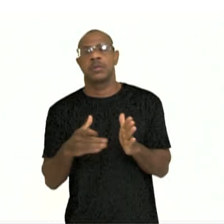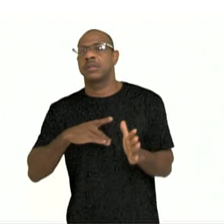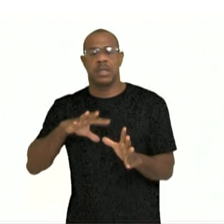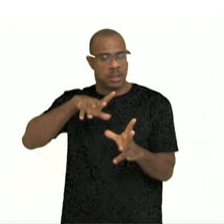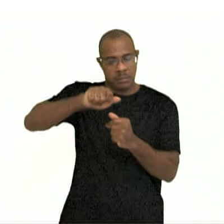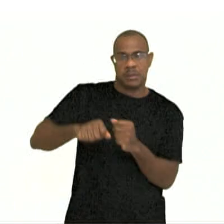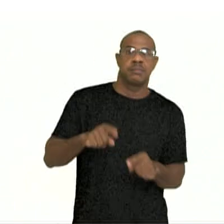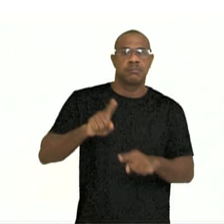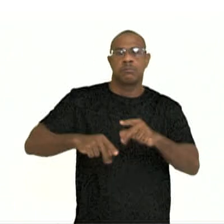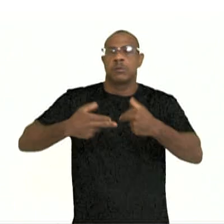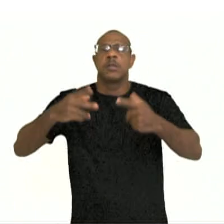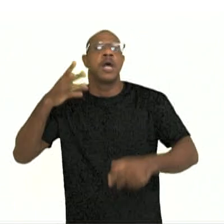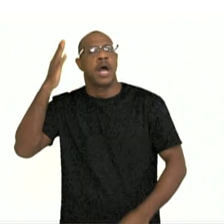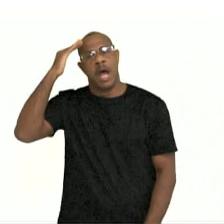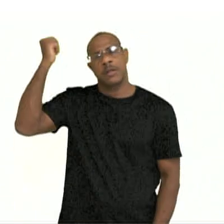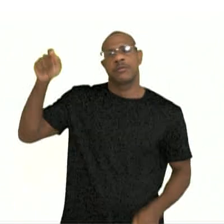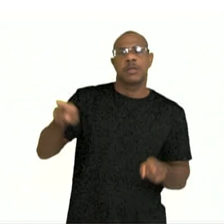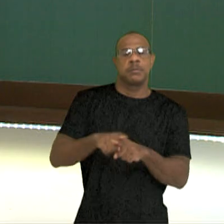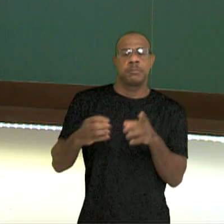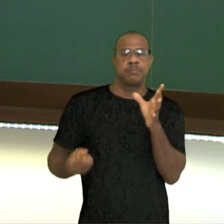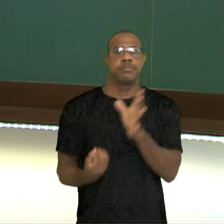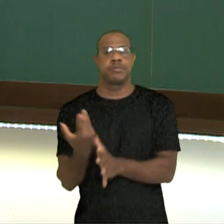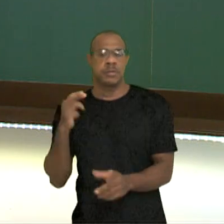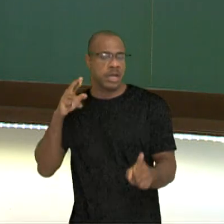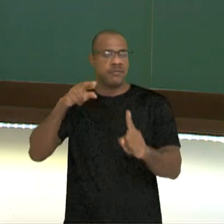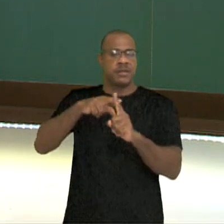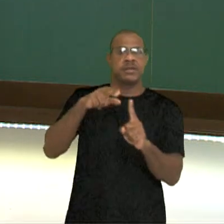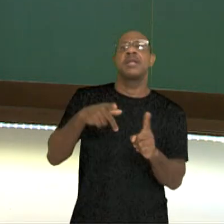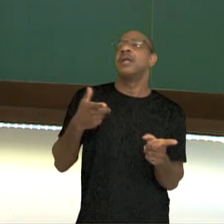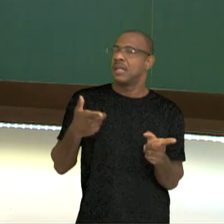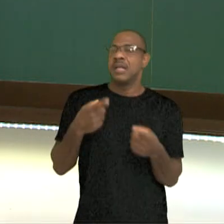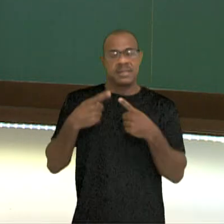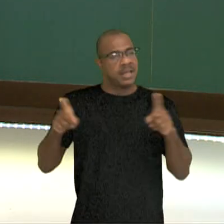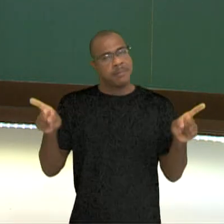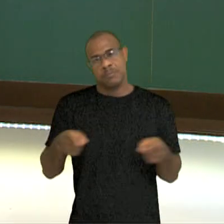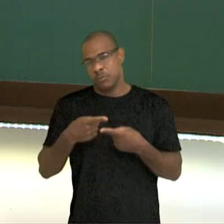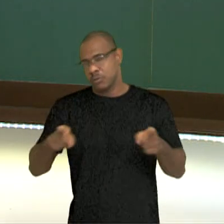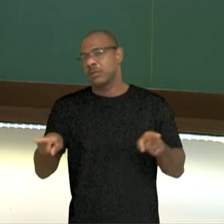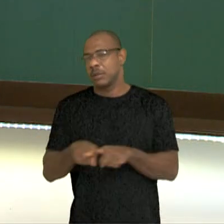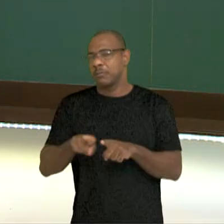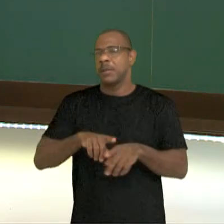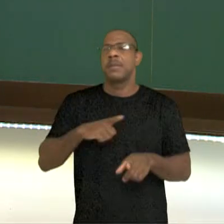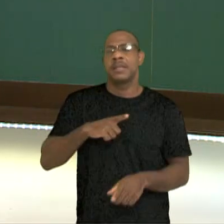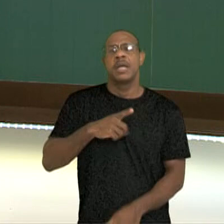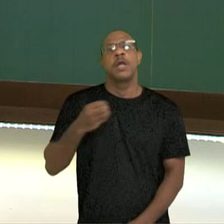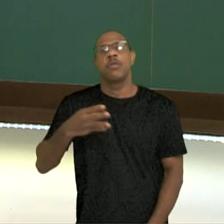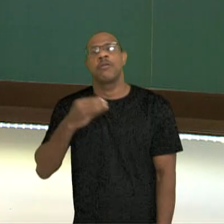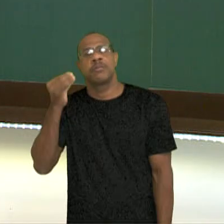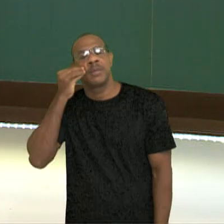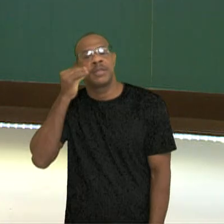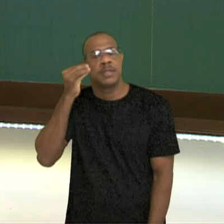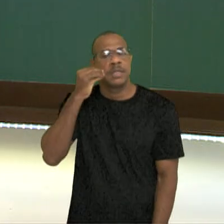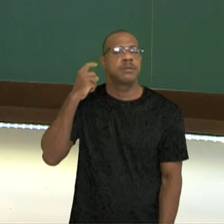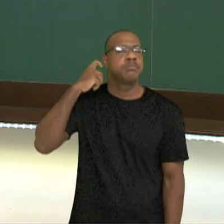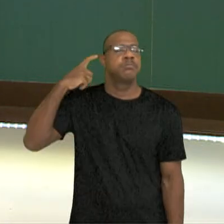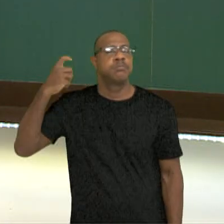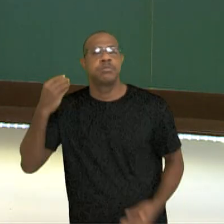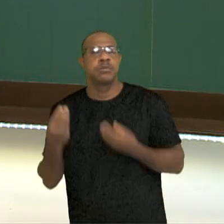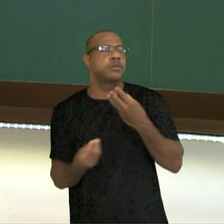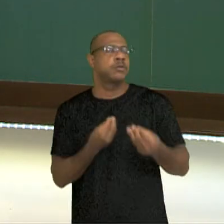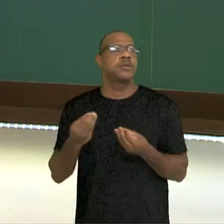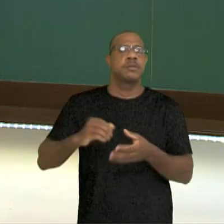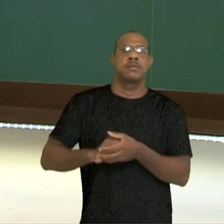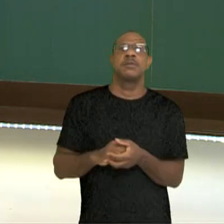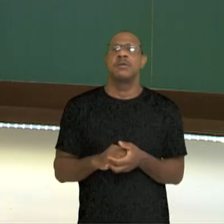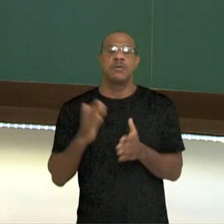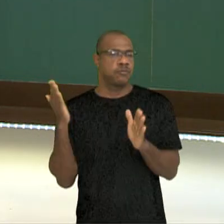por artistas que se tornaram referência na música por buscar novas experiências, sonoridades, fugindo